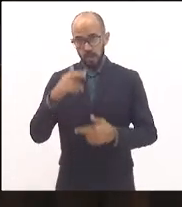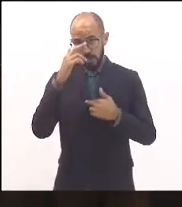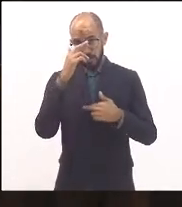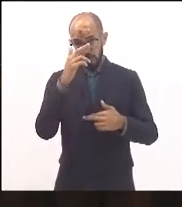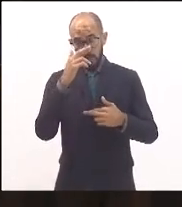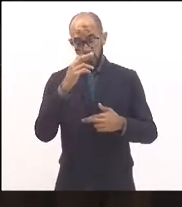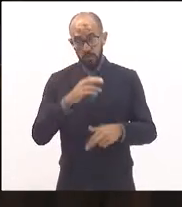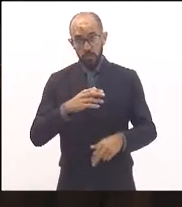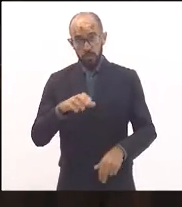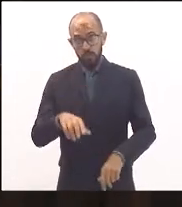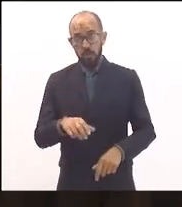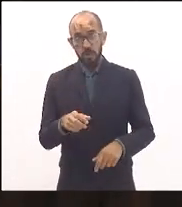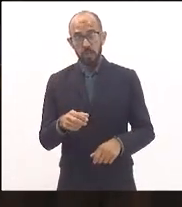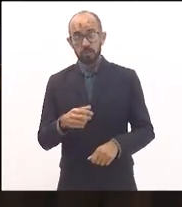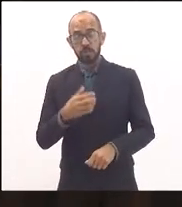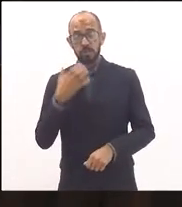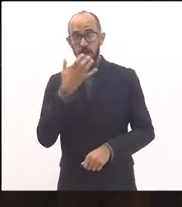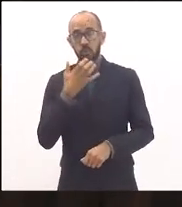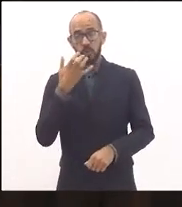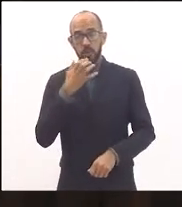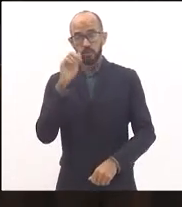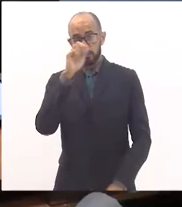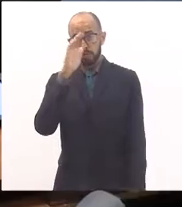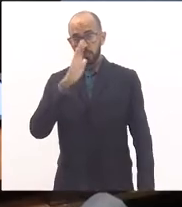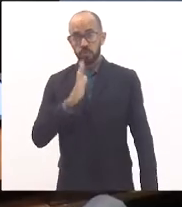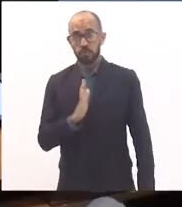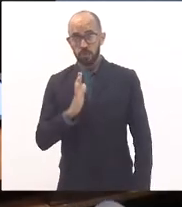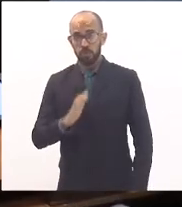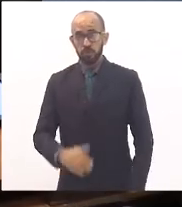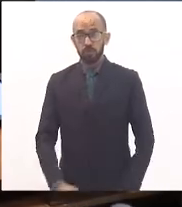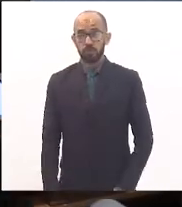para ouvirmos o hino nacional